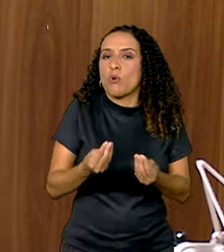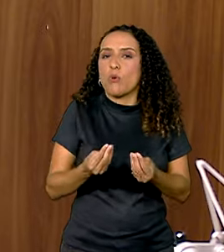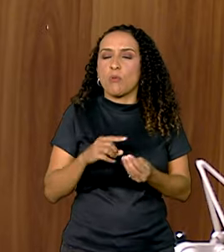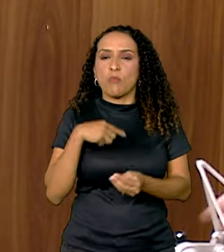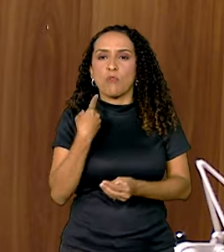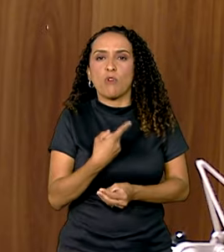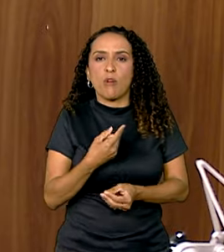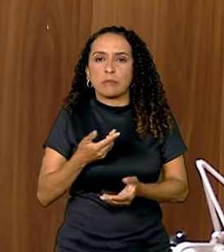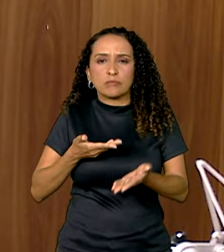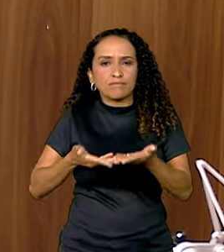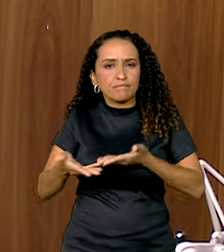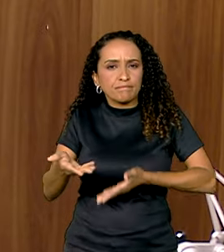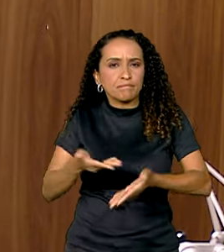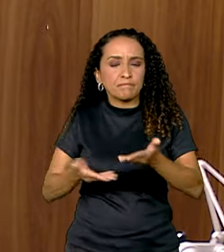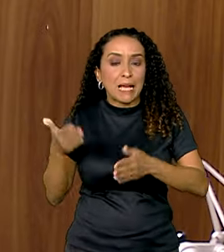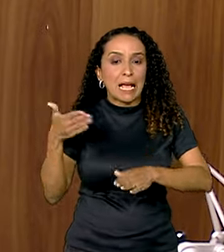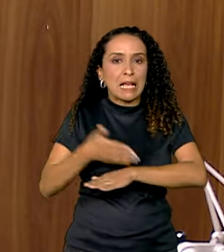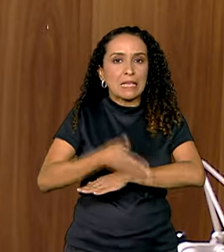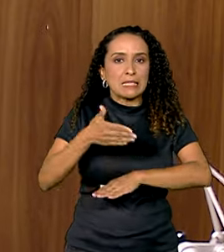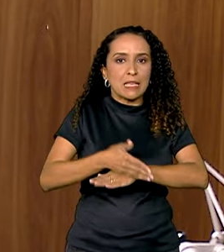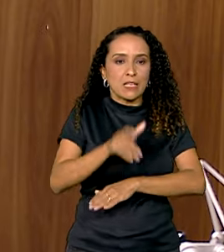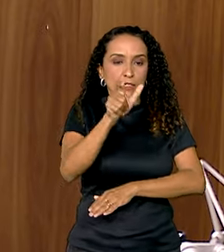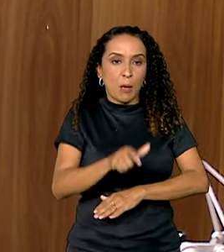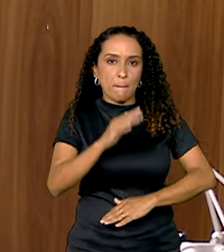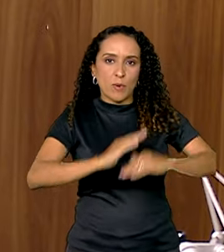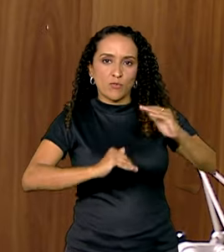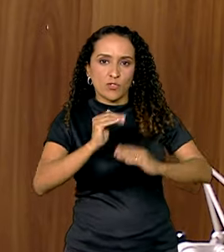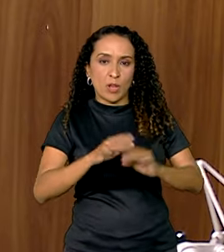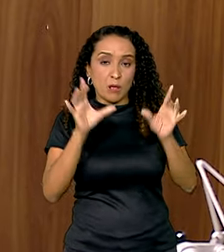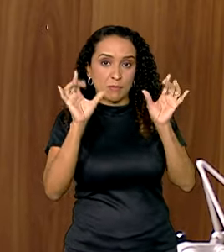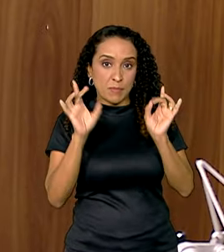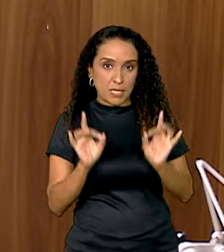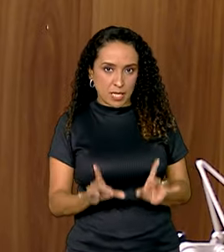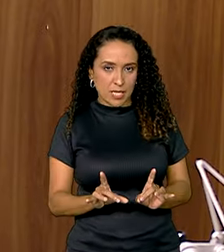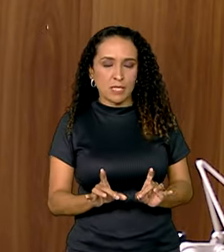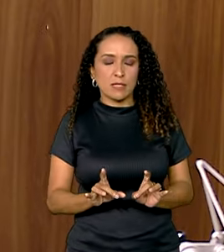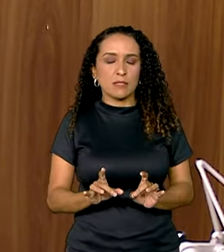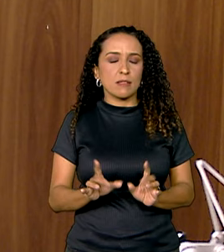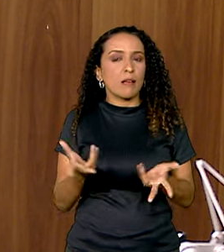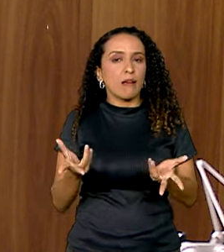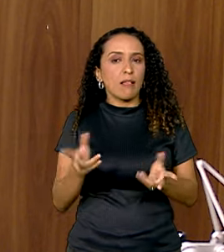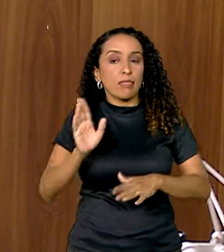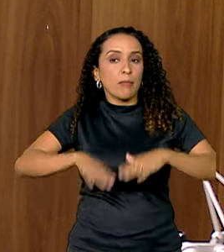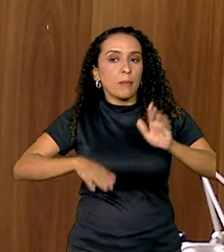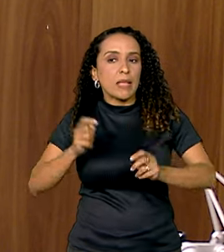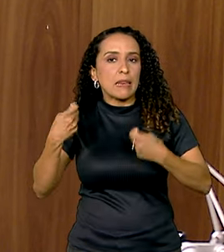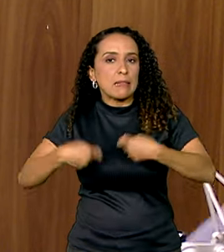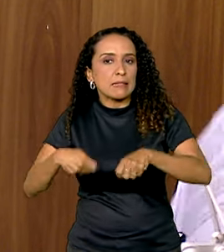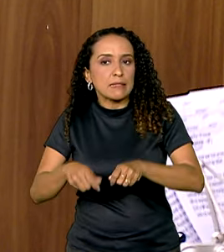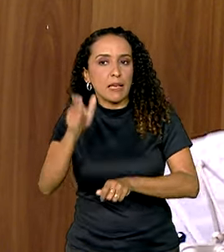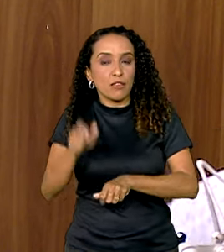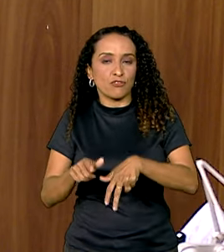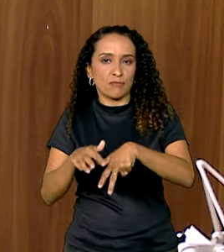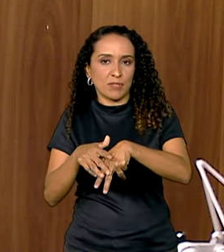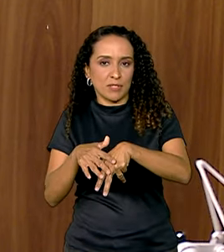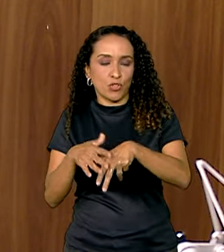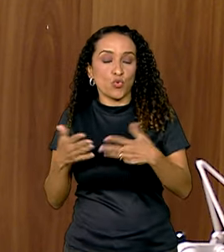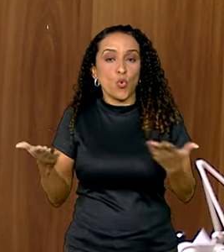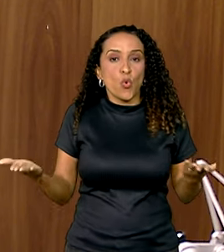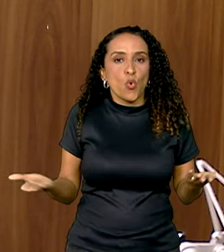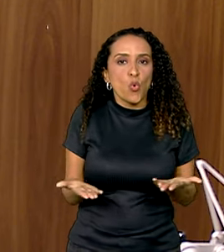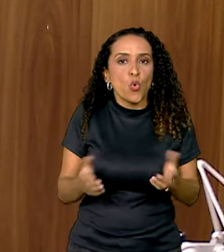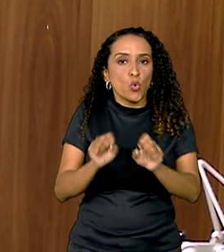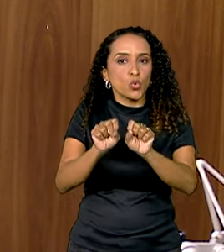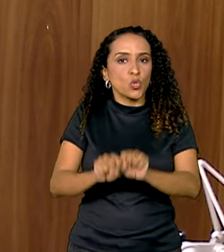vamos trabalhar esse acesso a especialistas, levando em conta a necessidade do paciente. Hoje, o sistema